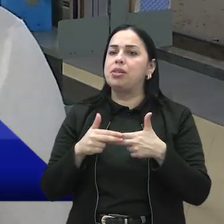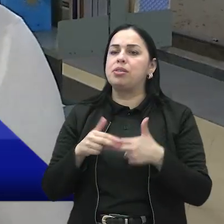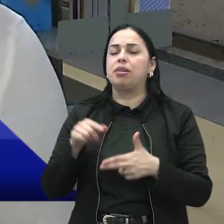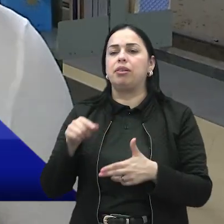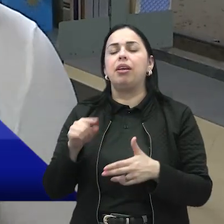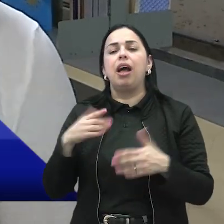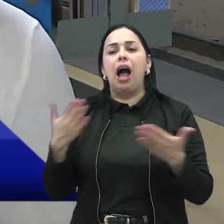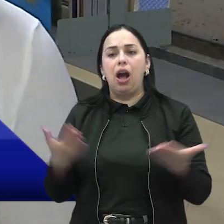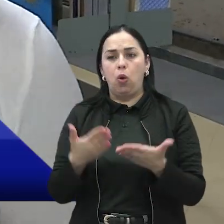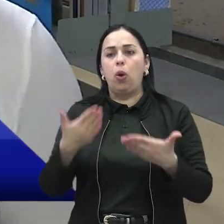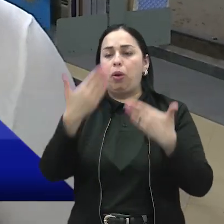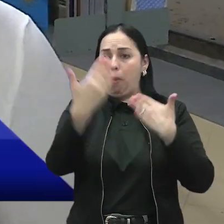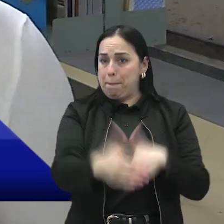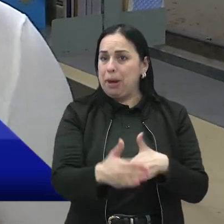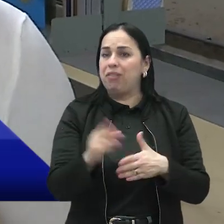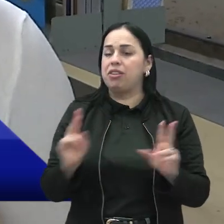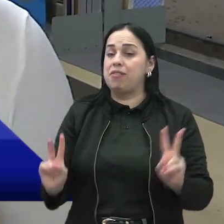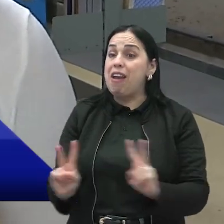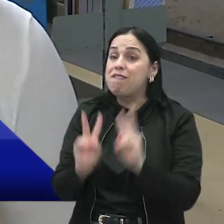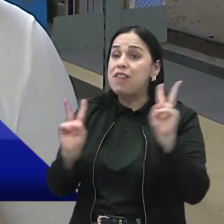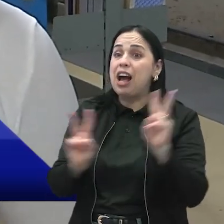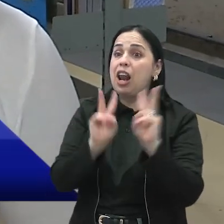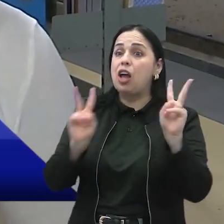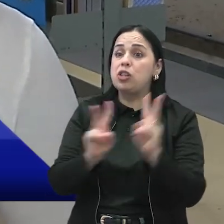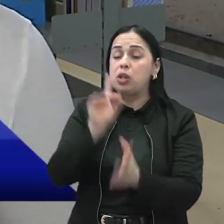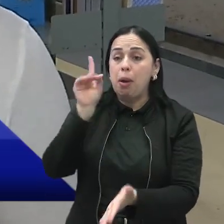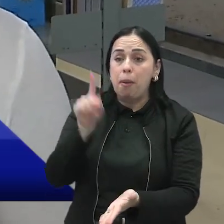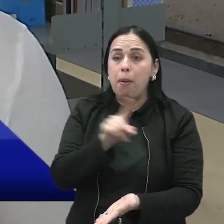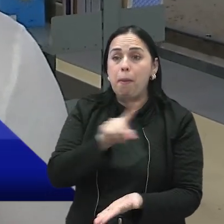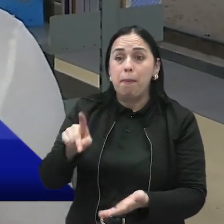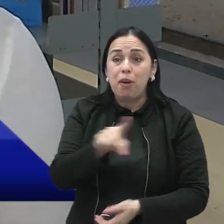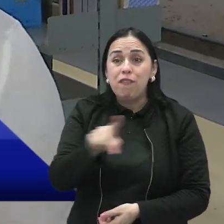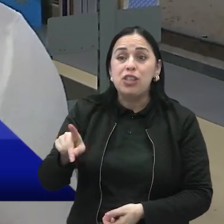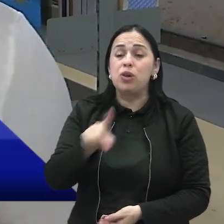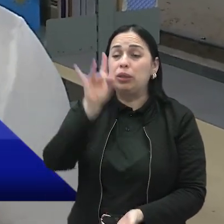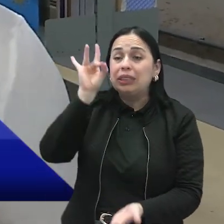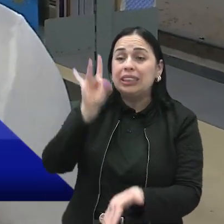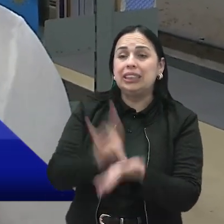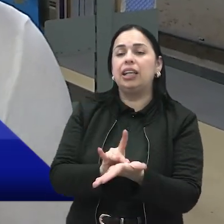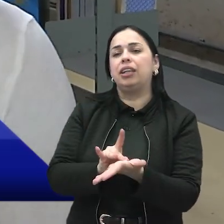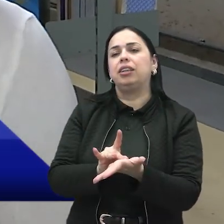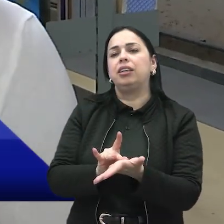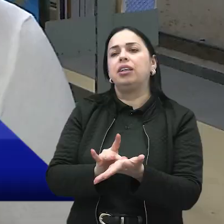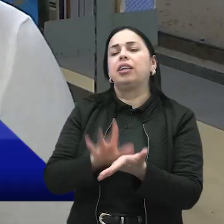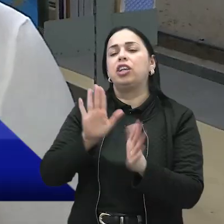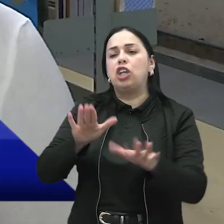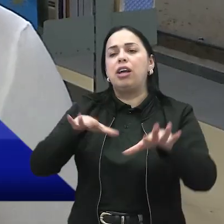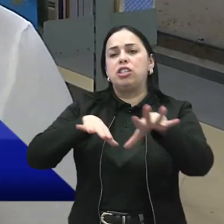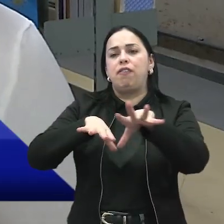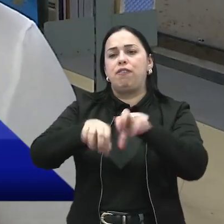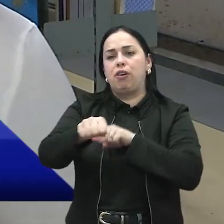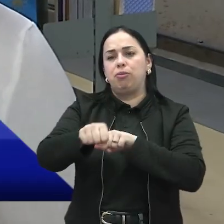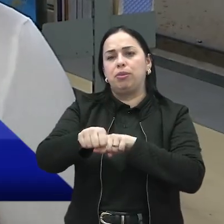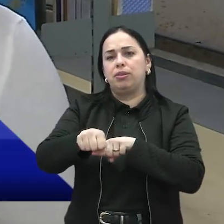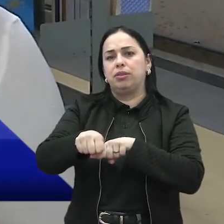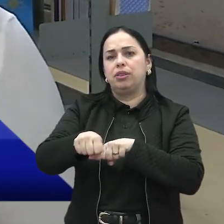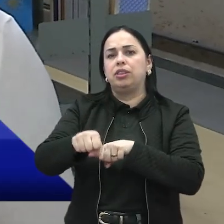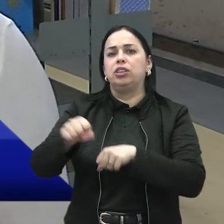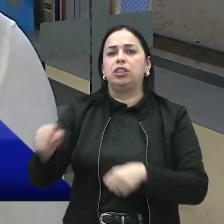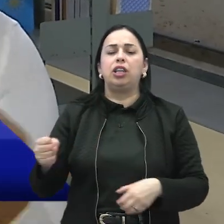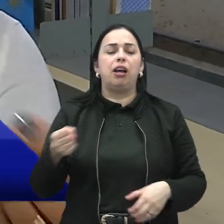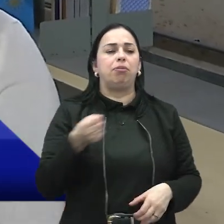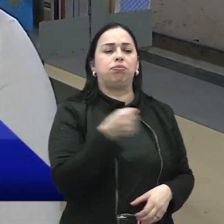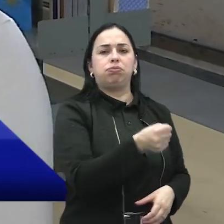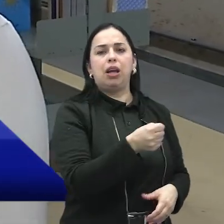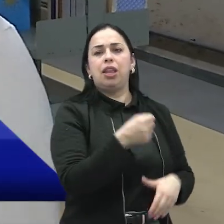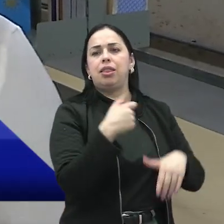está valorizando o incentivo também, né, para os estudantes que optam pela licenciatura, ao terminar a sua graduação,